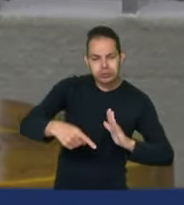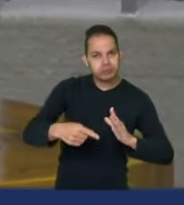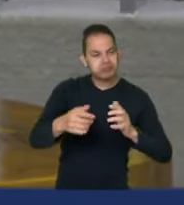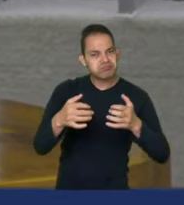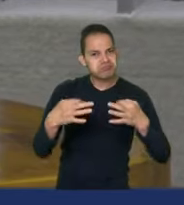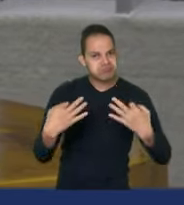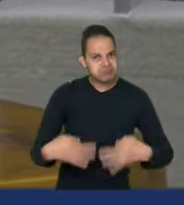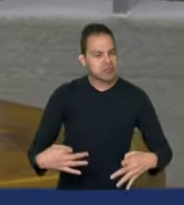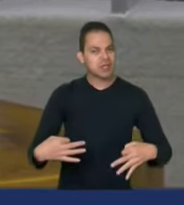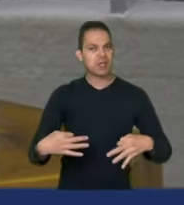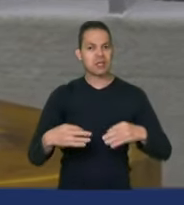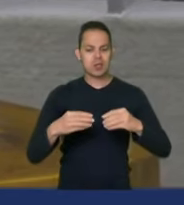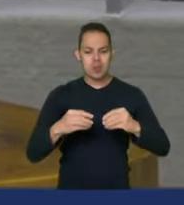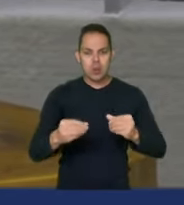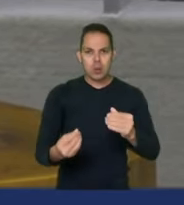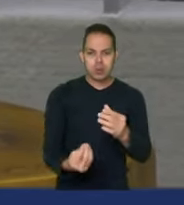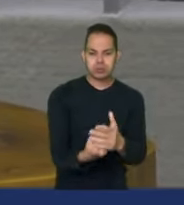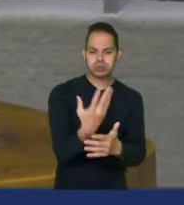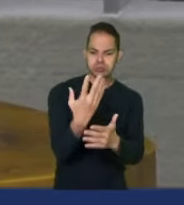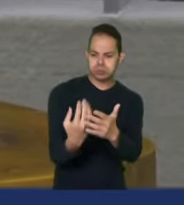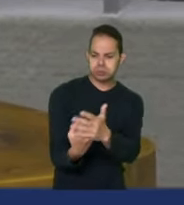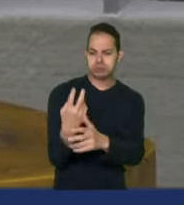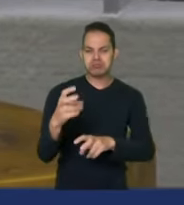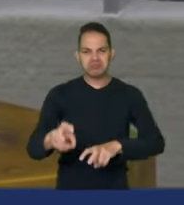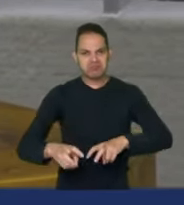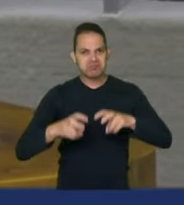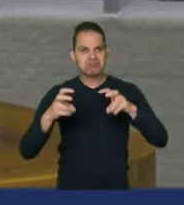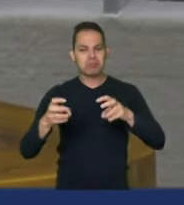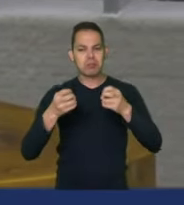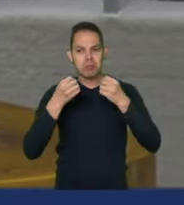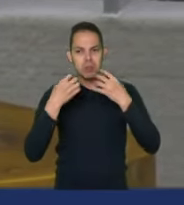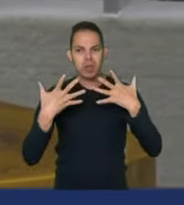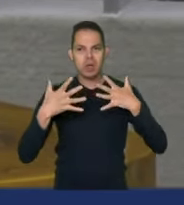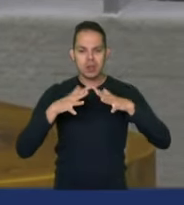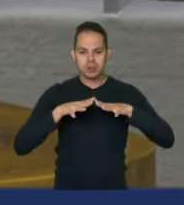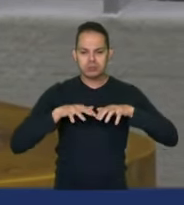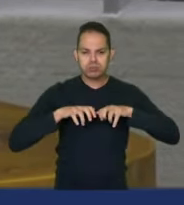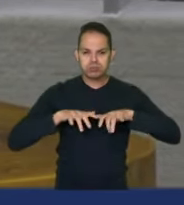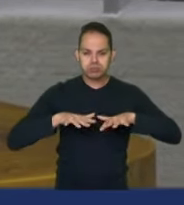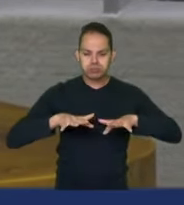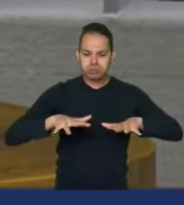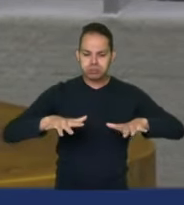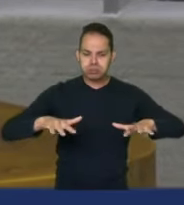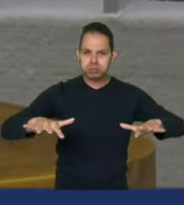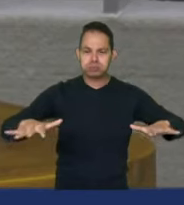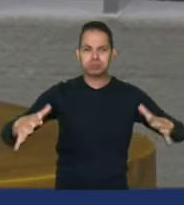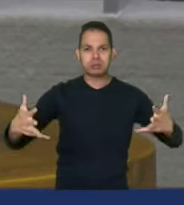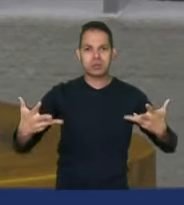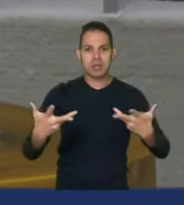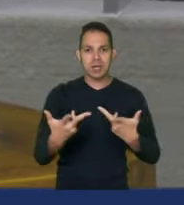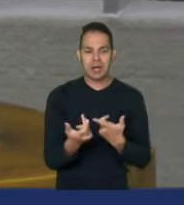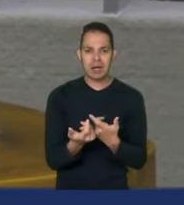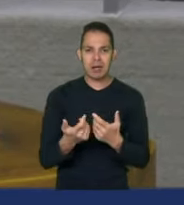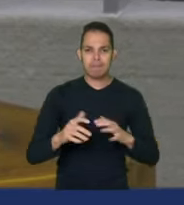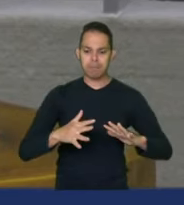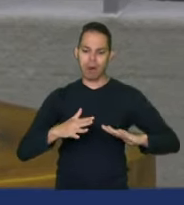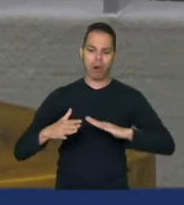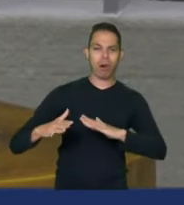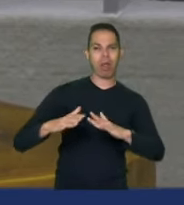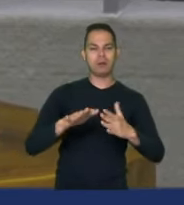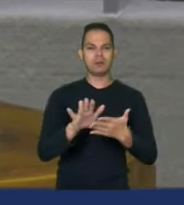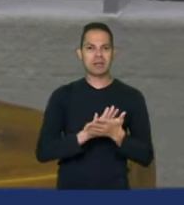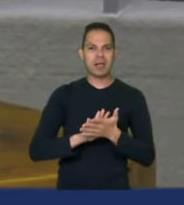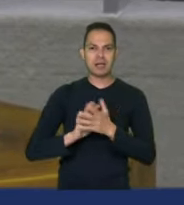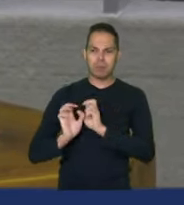uma terra fértil, por uma agricultura generosa, um mar territorial exuberante. Nós não temos maremoto, terremoto, tsunami, nós não